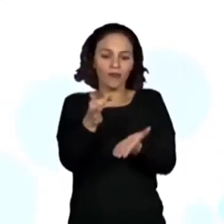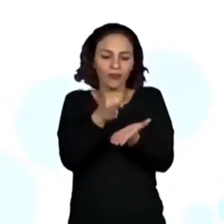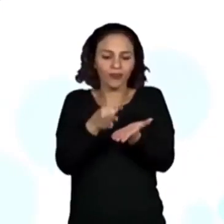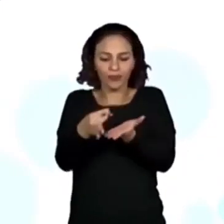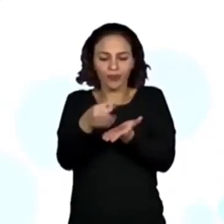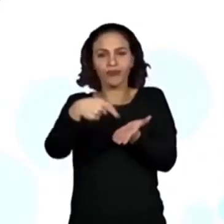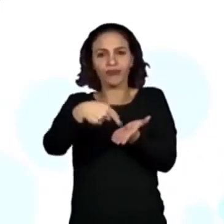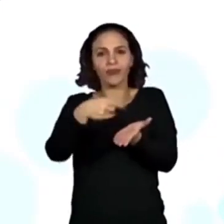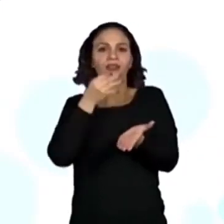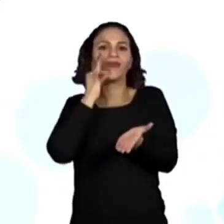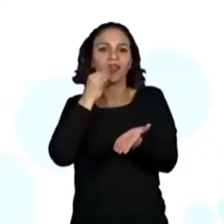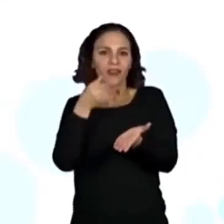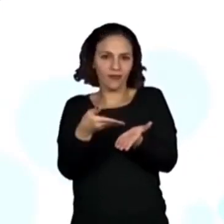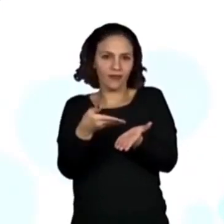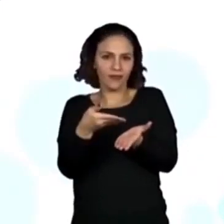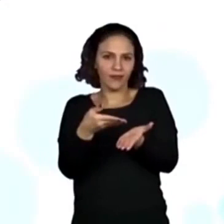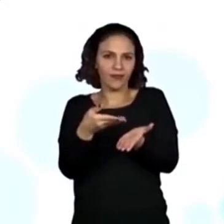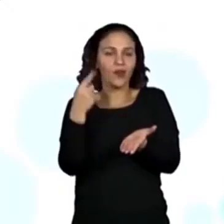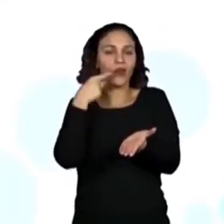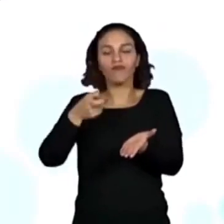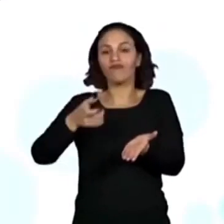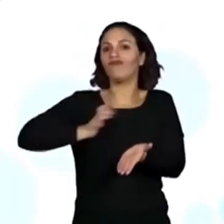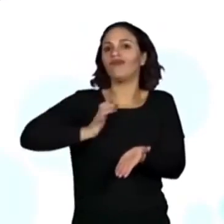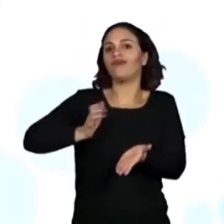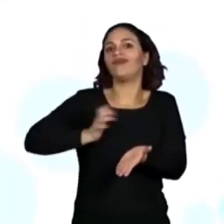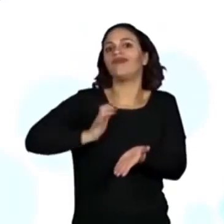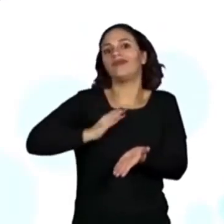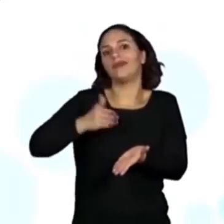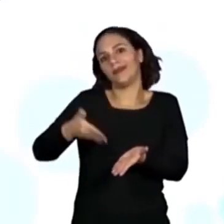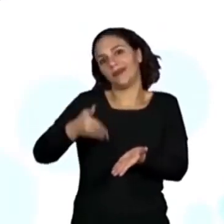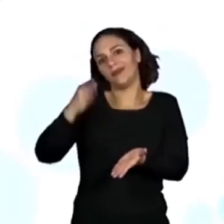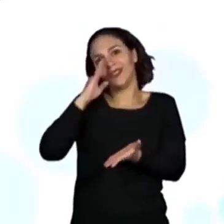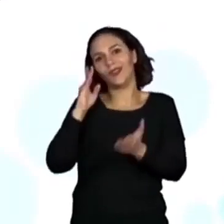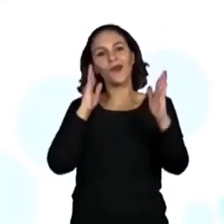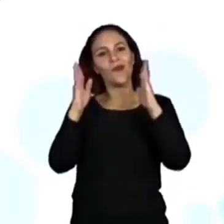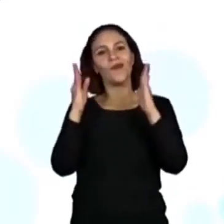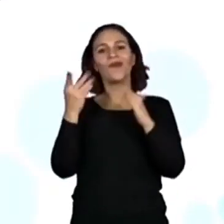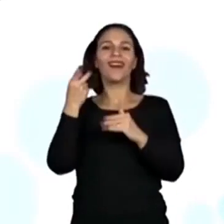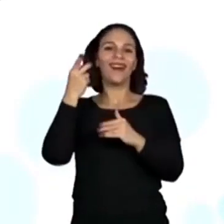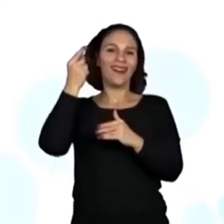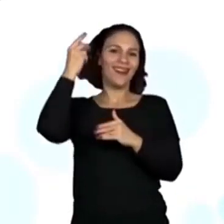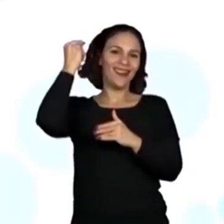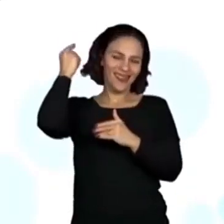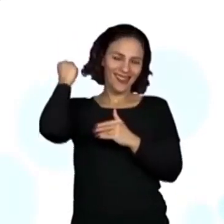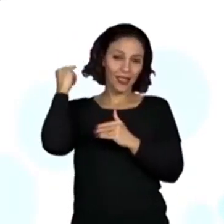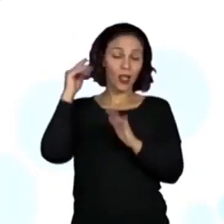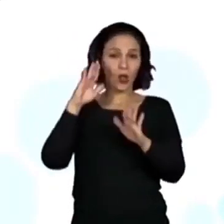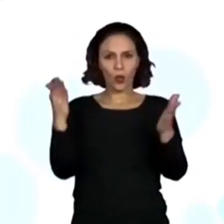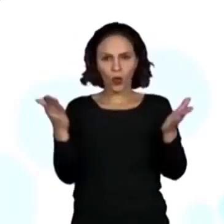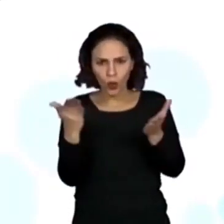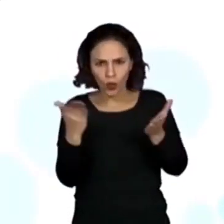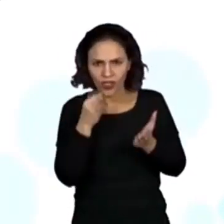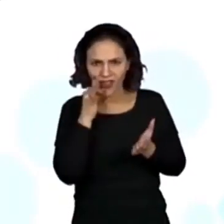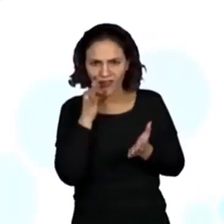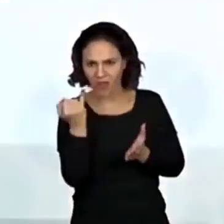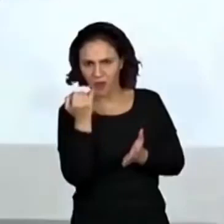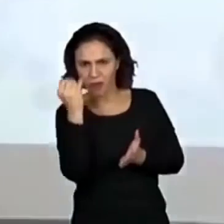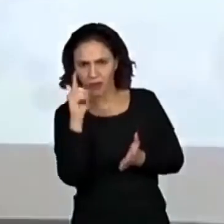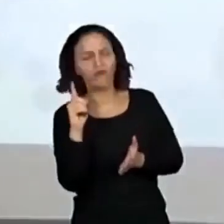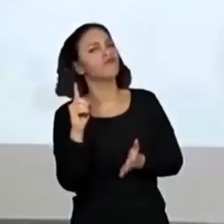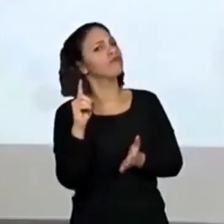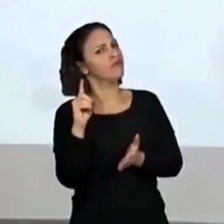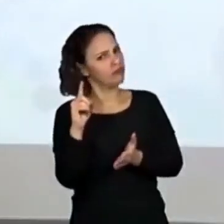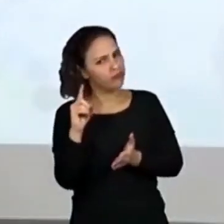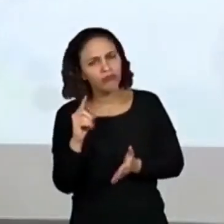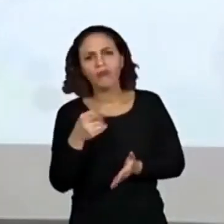de uma pessoa. Quer dizer, o café é a grande riqueza do Brasil naquela época. Não que hoje o café não tenha importância, o café brasileiro ele